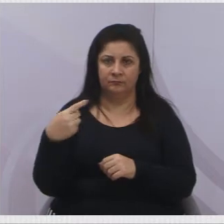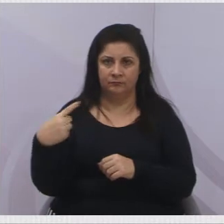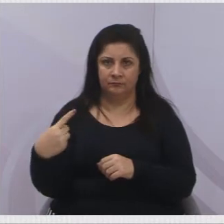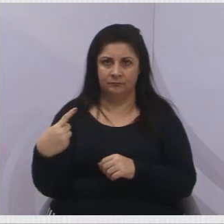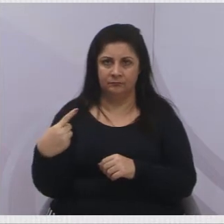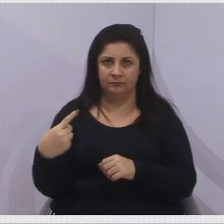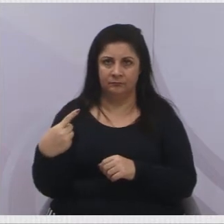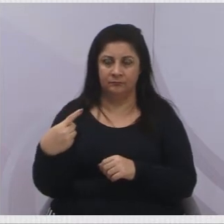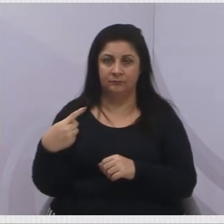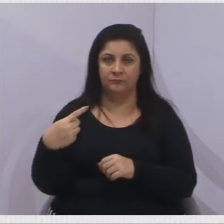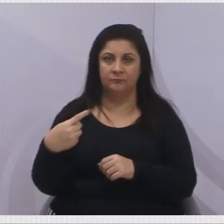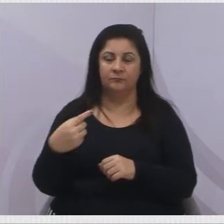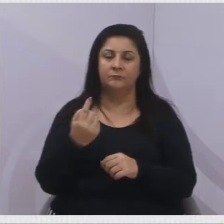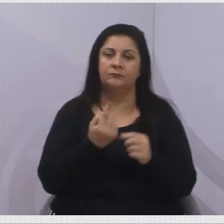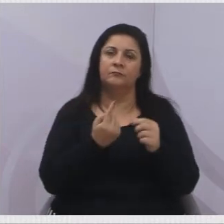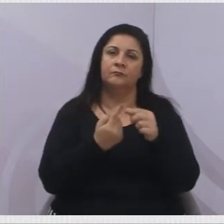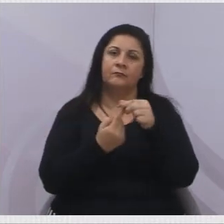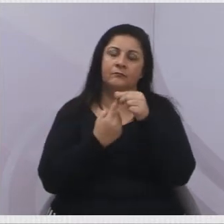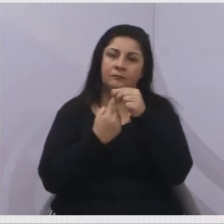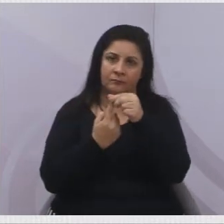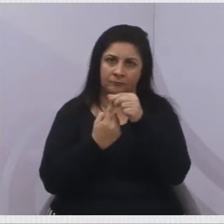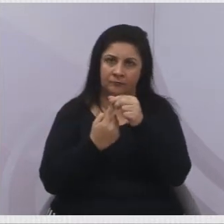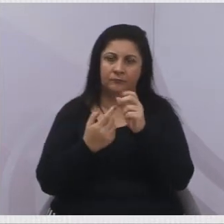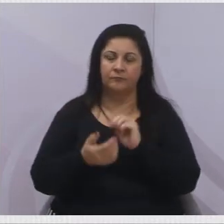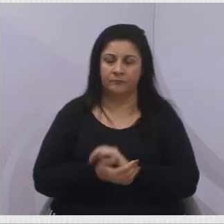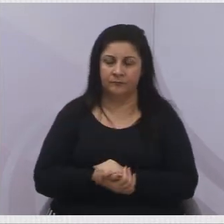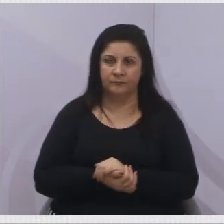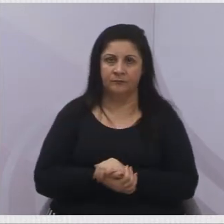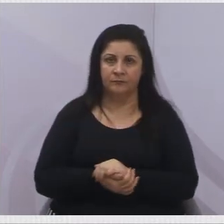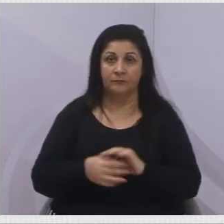5.661 doses únicas. Portanto,